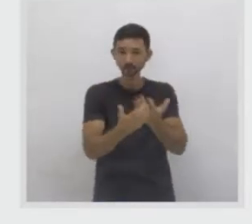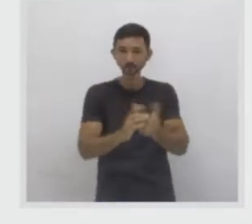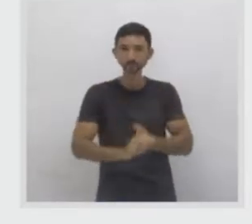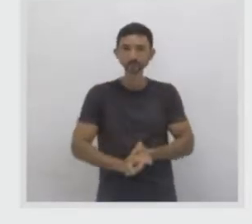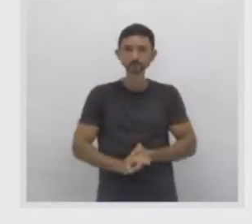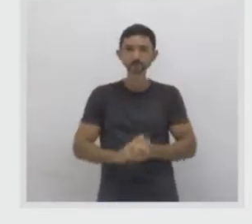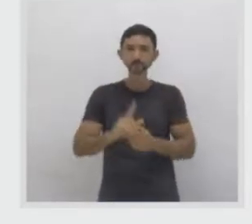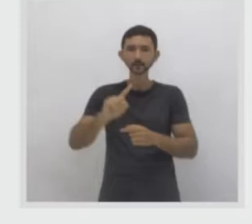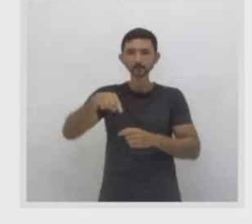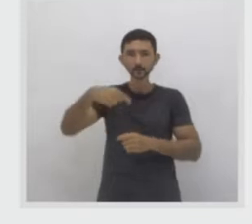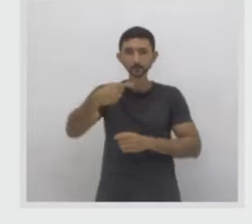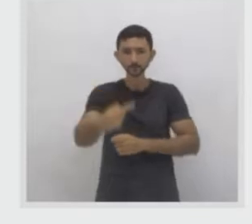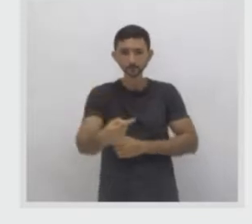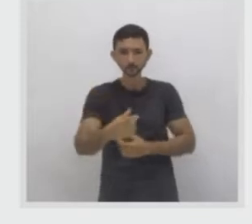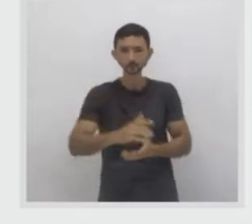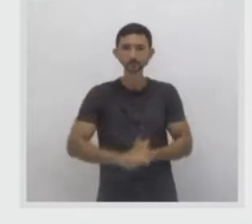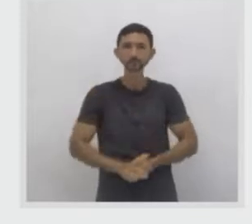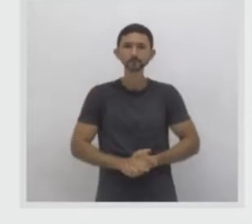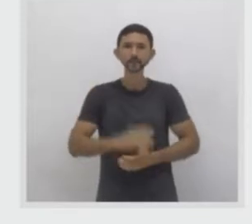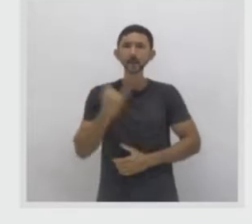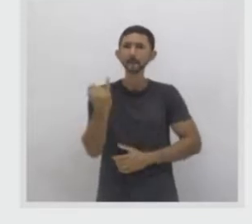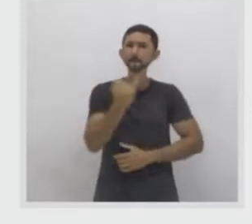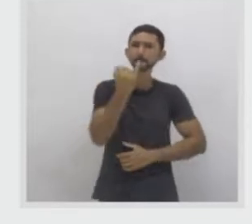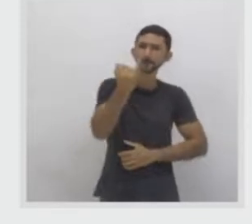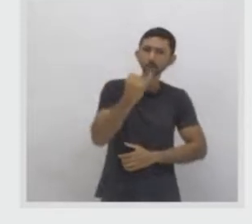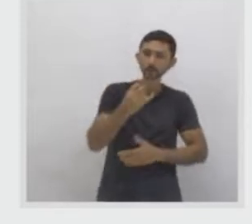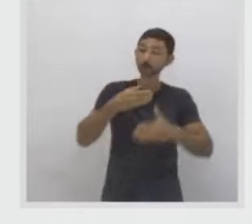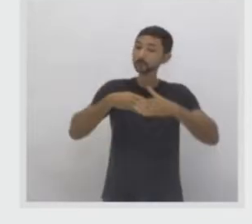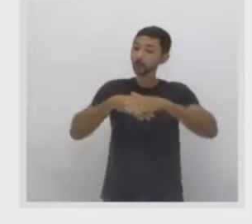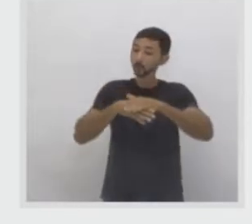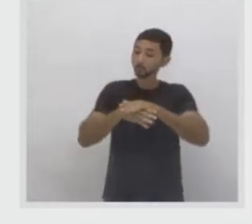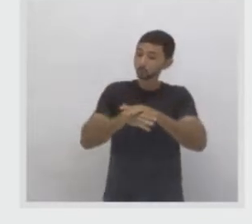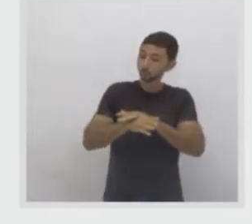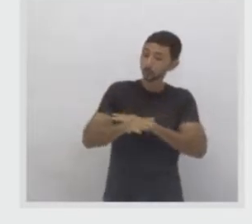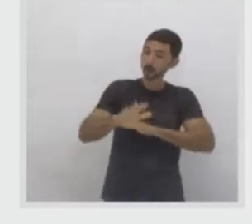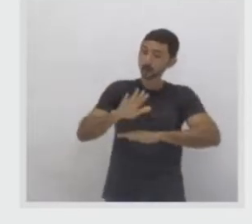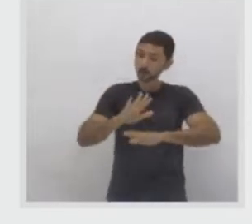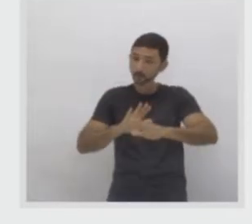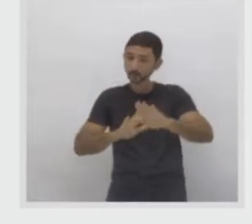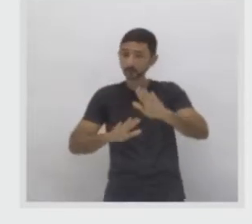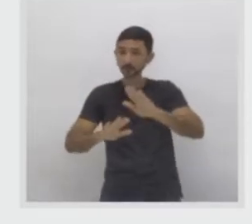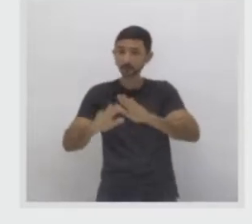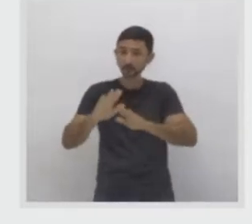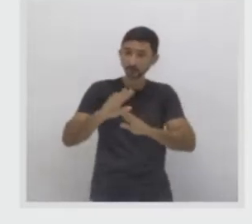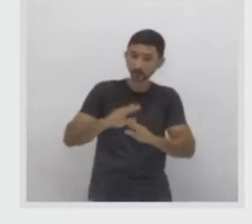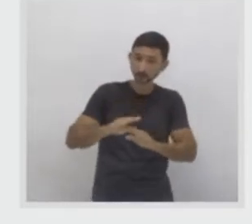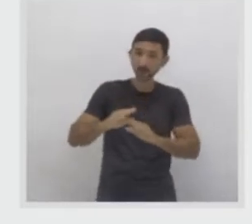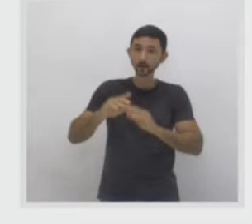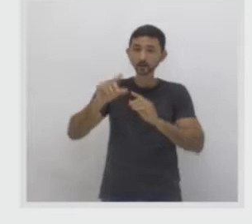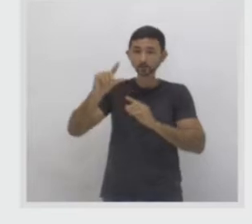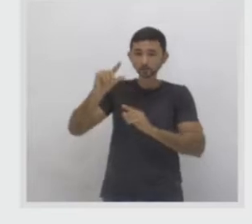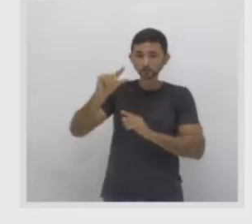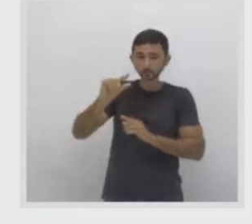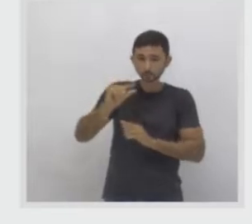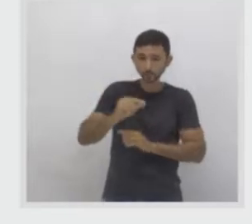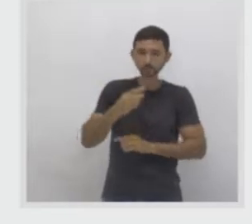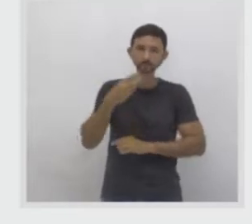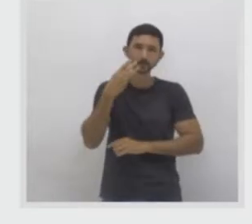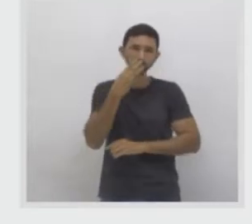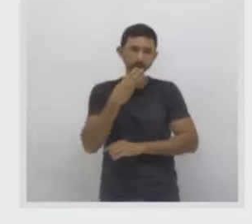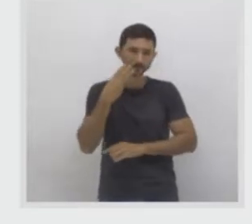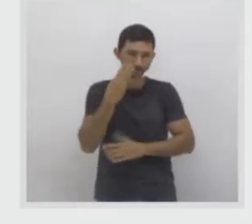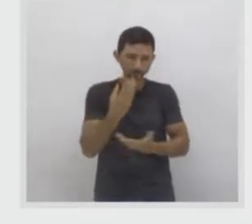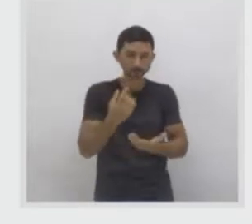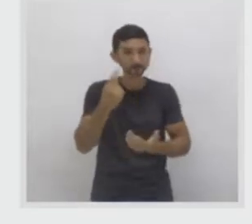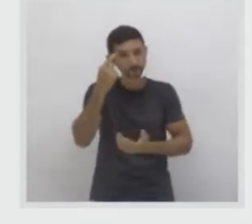logo embaixo vem, o ideal é ir se acostumando aos poucos, com cada vez menos açúcar. Vamos